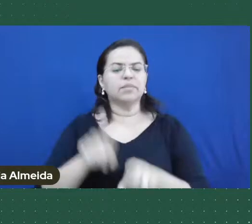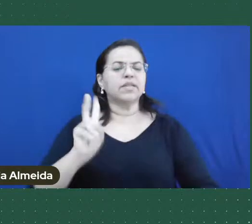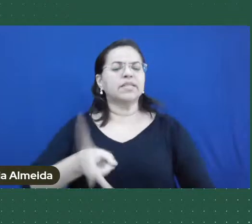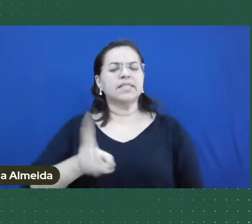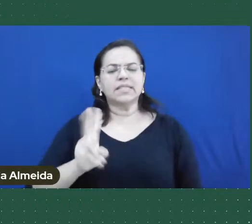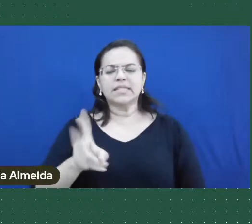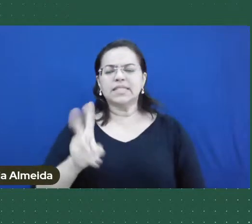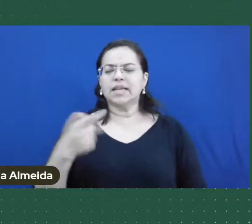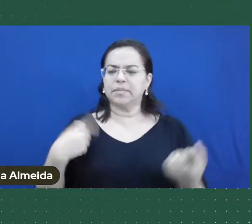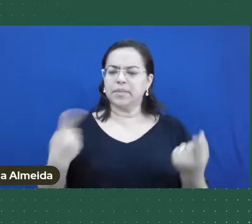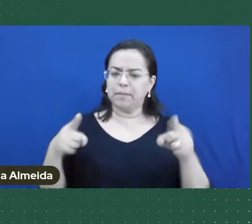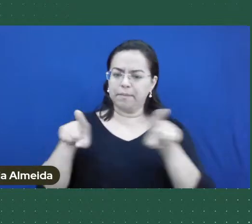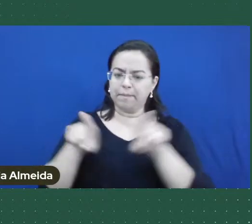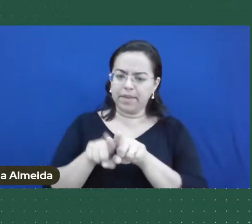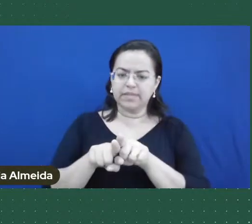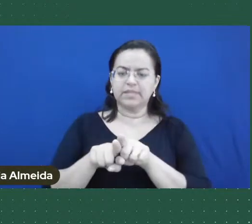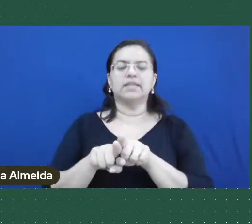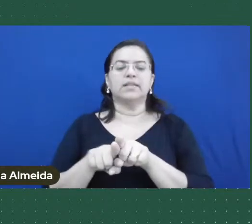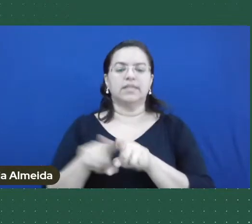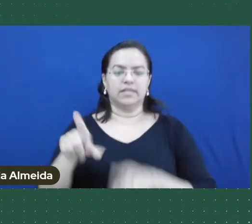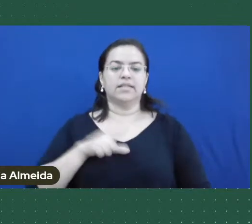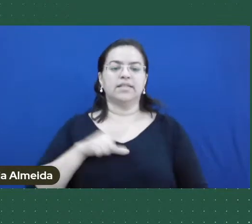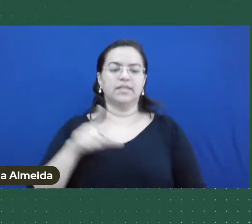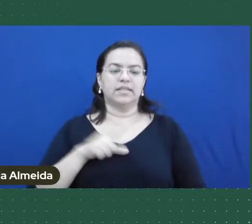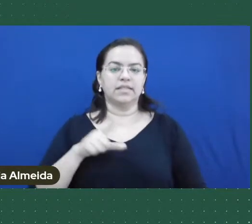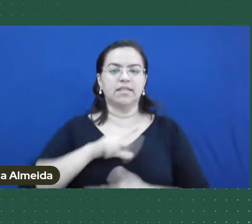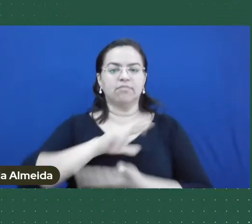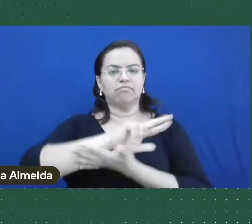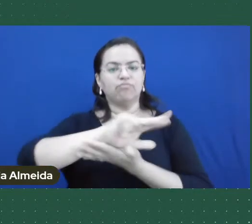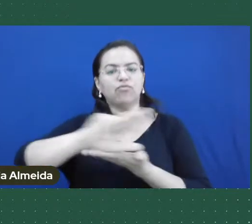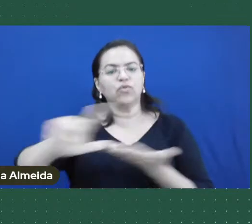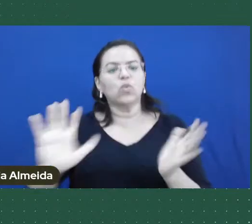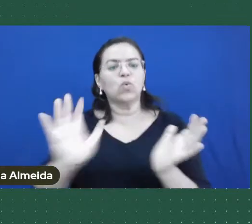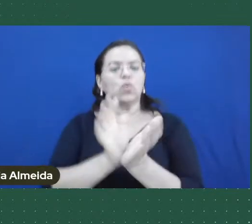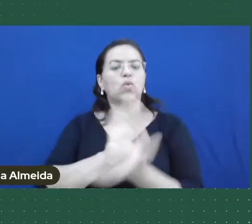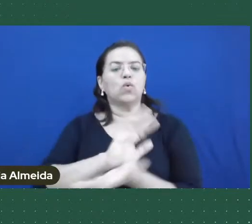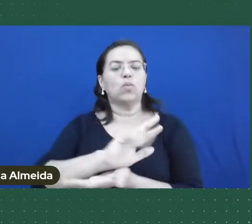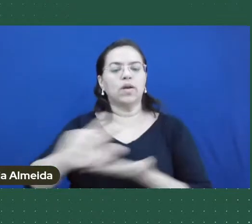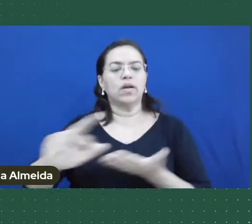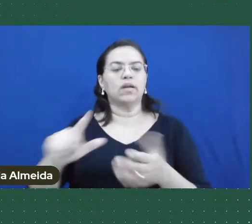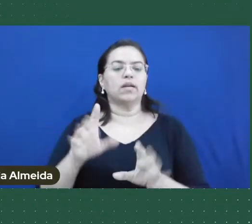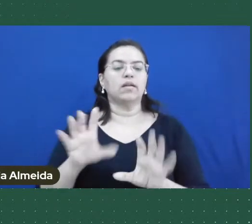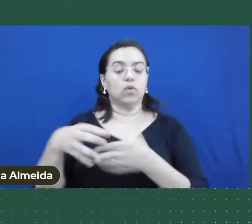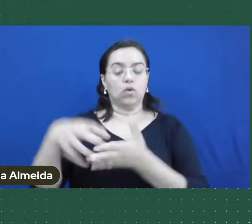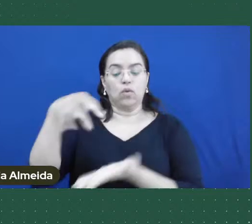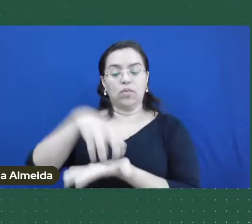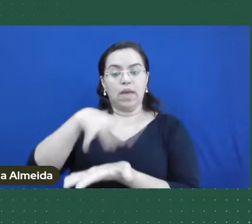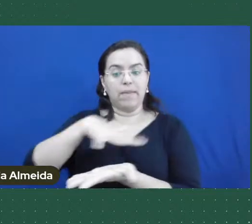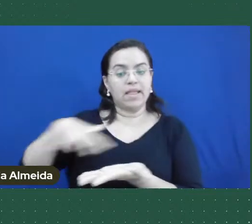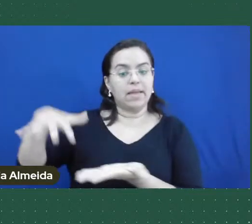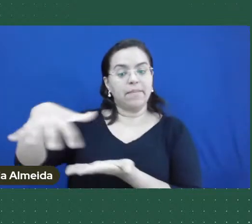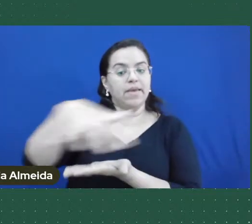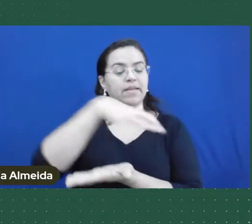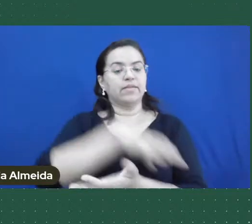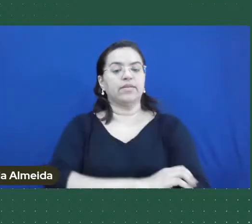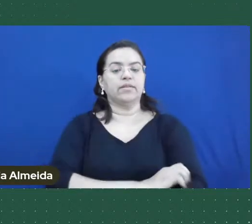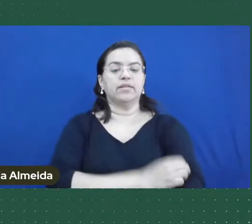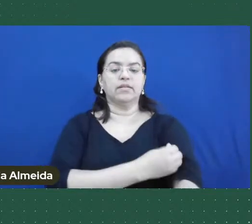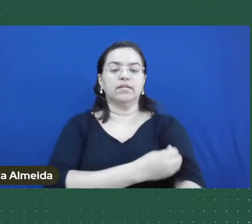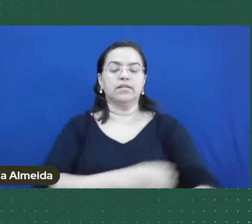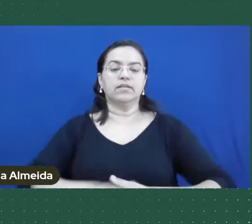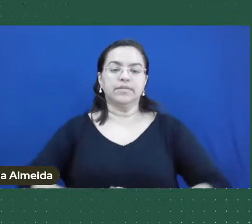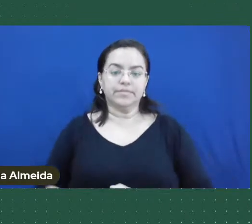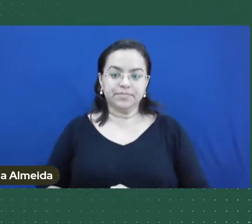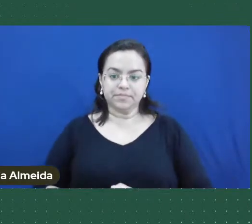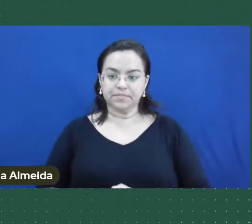parcerias que nós temos com o Plurisaberes, né, com a Biblioteca Universitária, com o nosso departamento de Ciência da Informação,